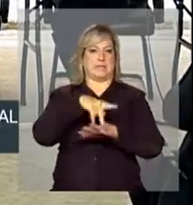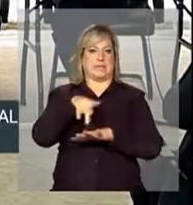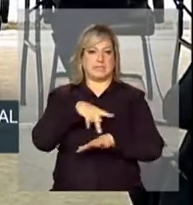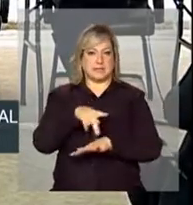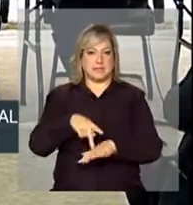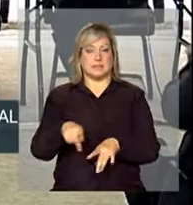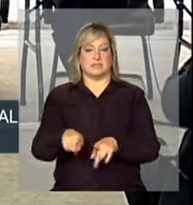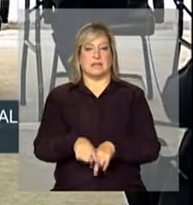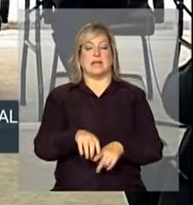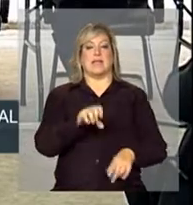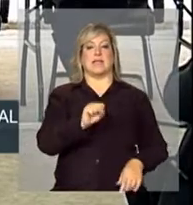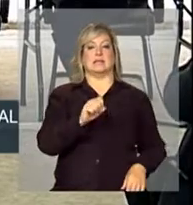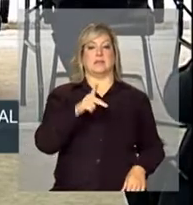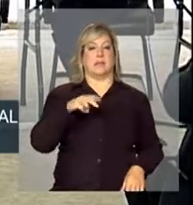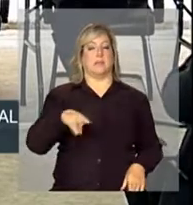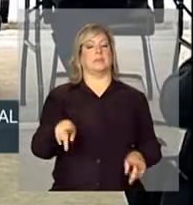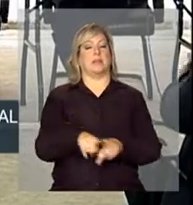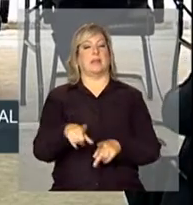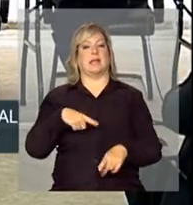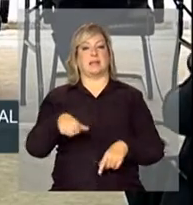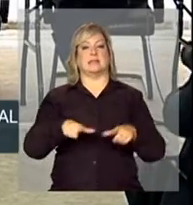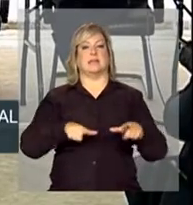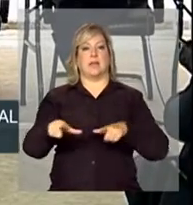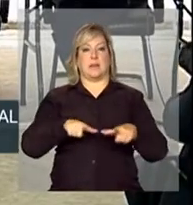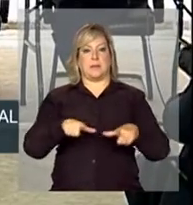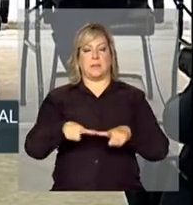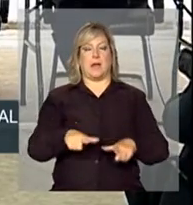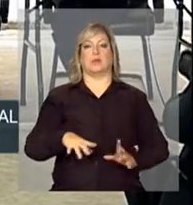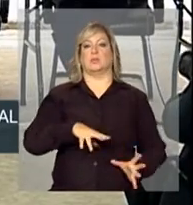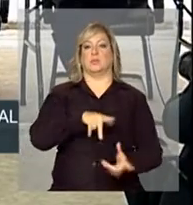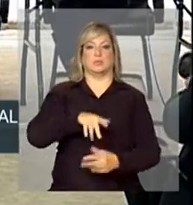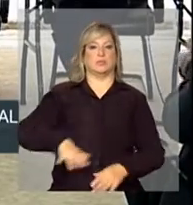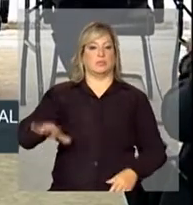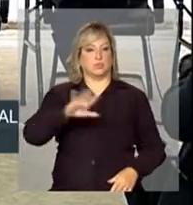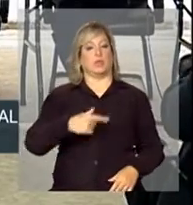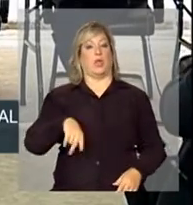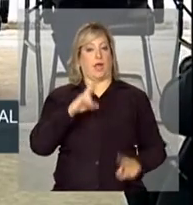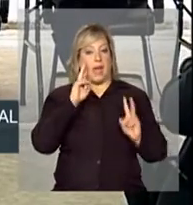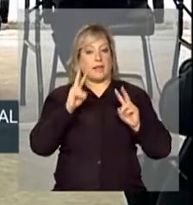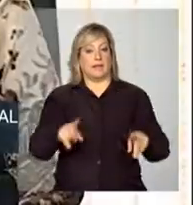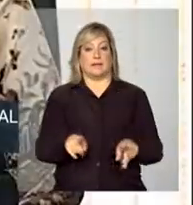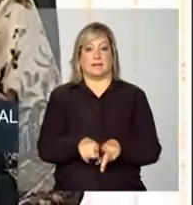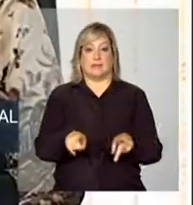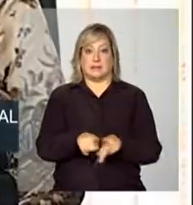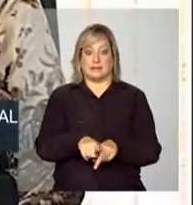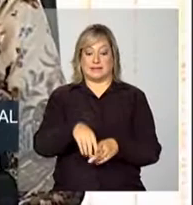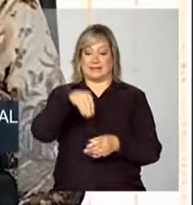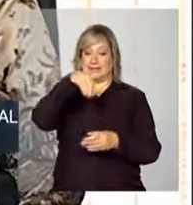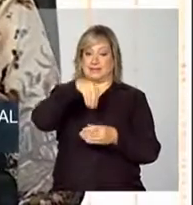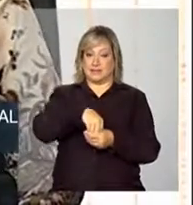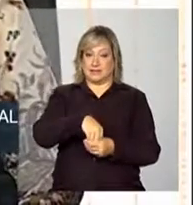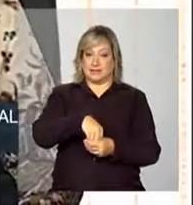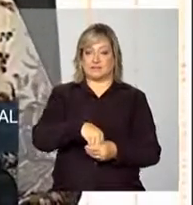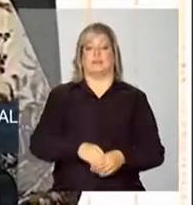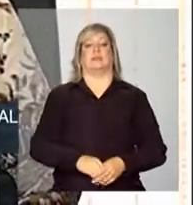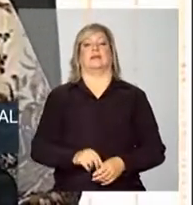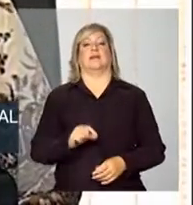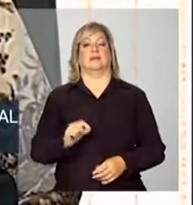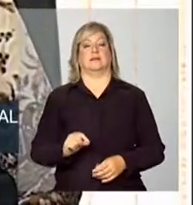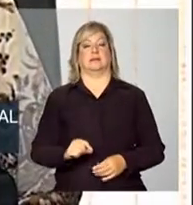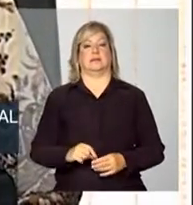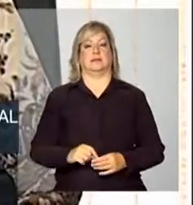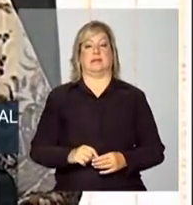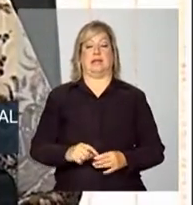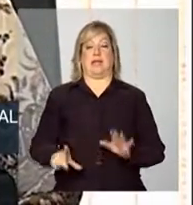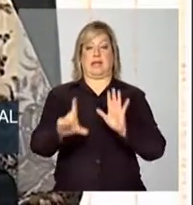da ESPM também tem esse trabalho no plano Internacional e estamos atentos também no plano interno o